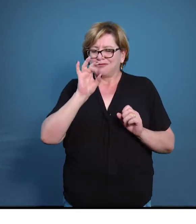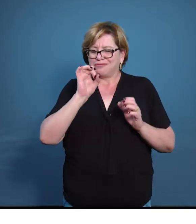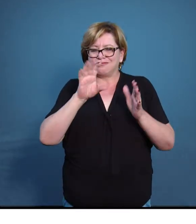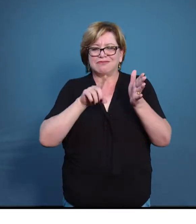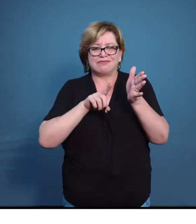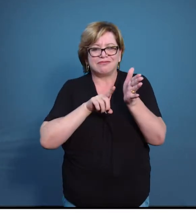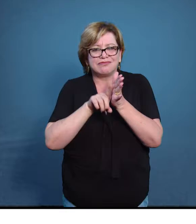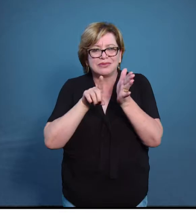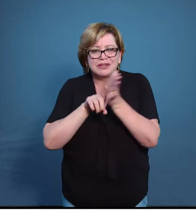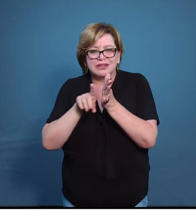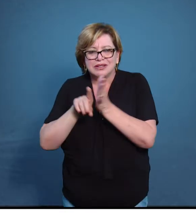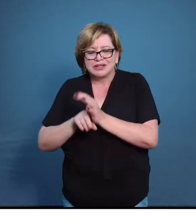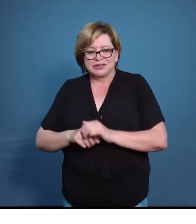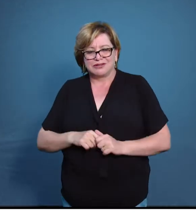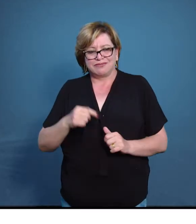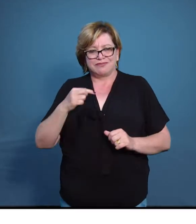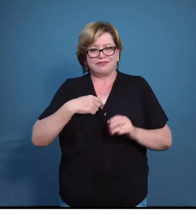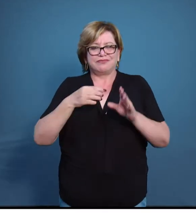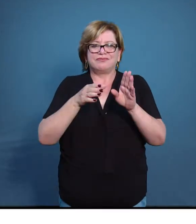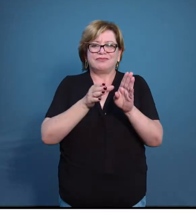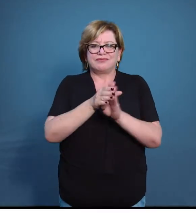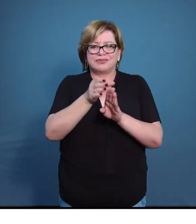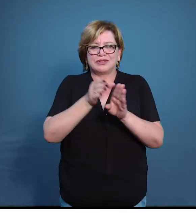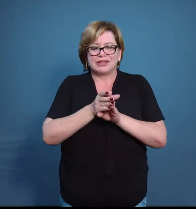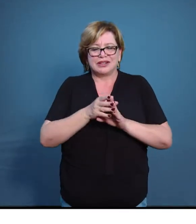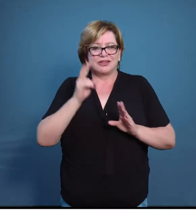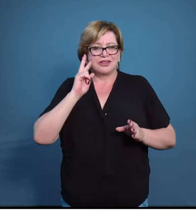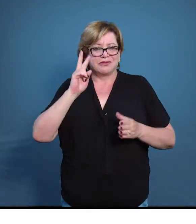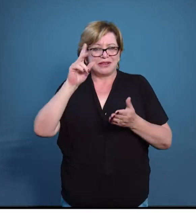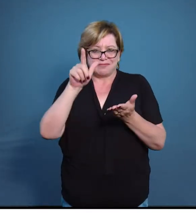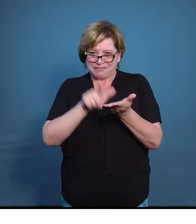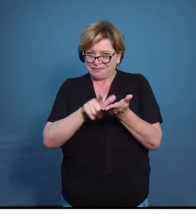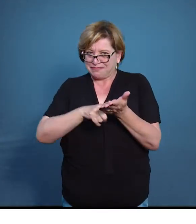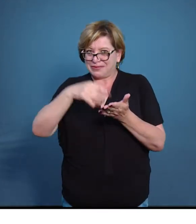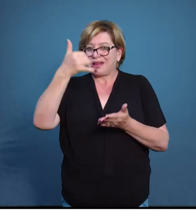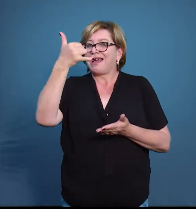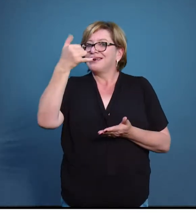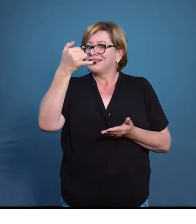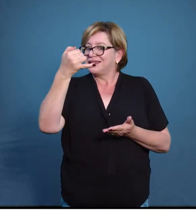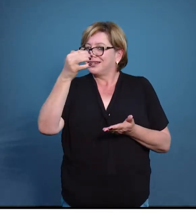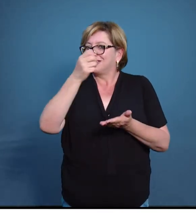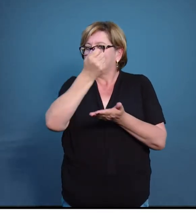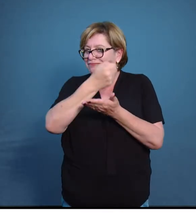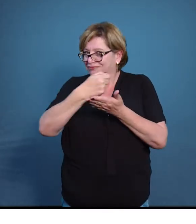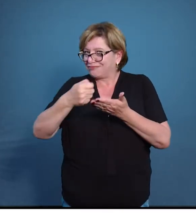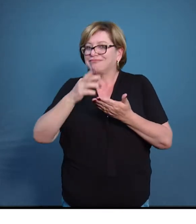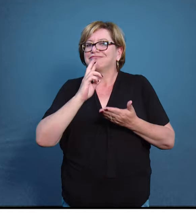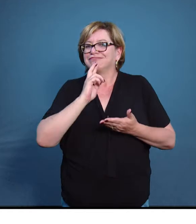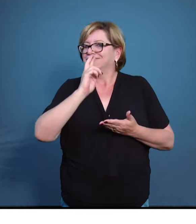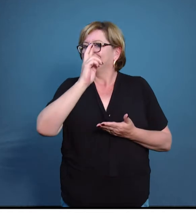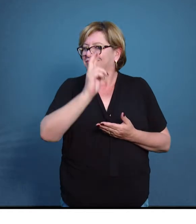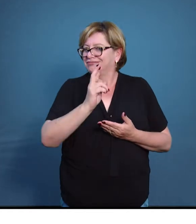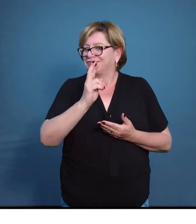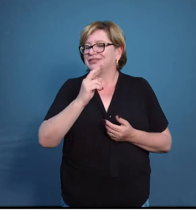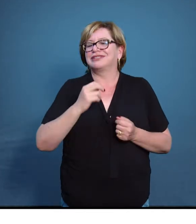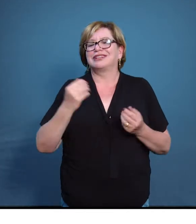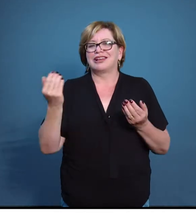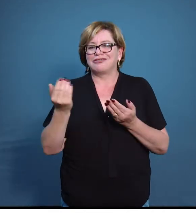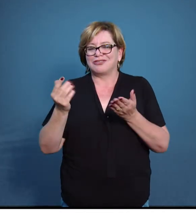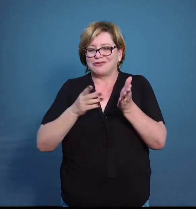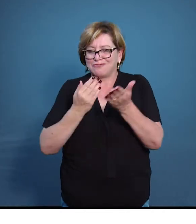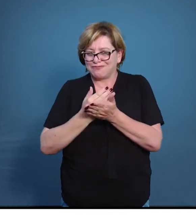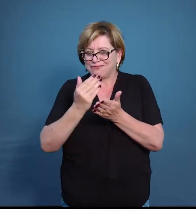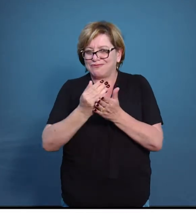perguntas. Então, eu sugiro que você pegue o papel e uma caneta para que você anote as respostas das perguntas que eu vou lhe